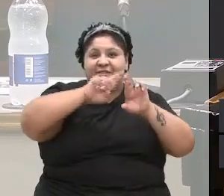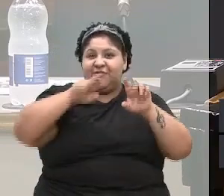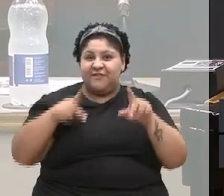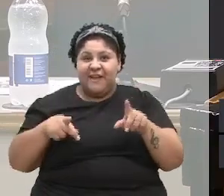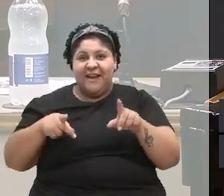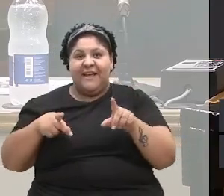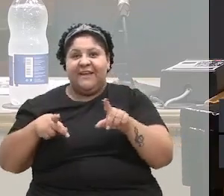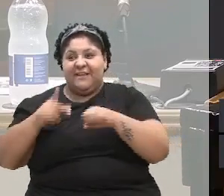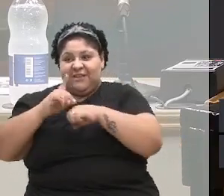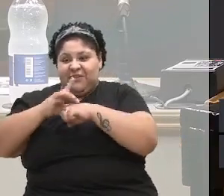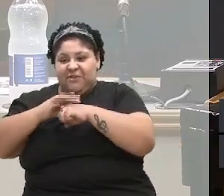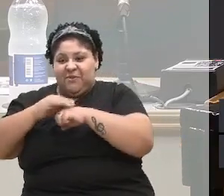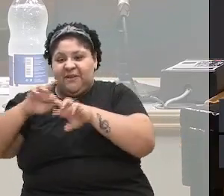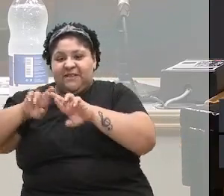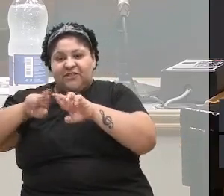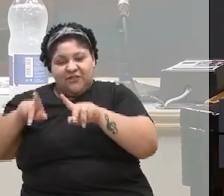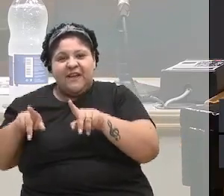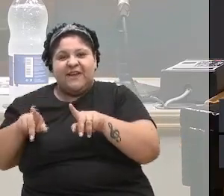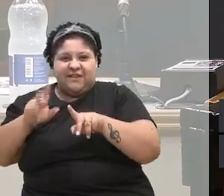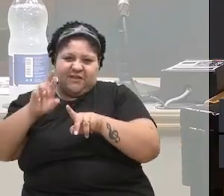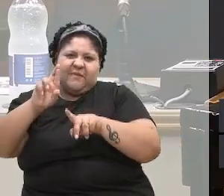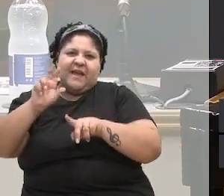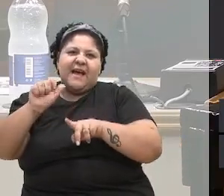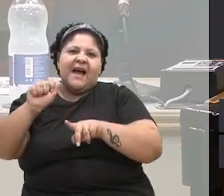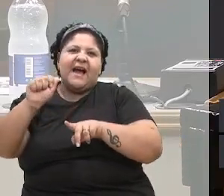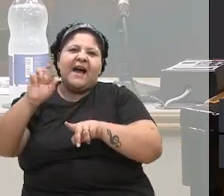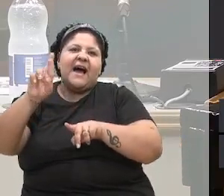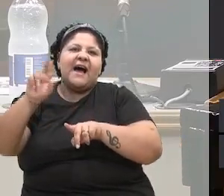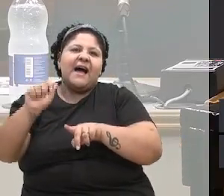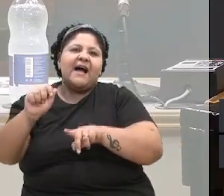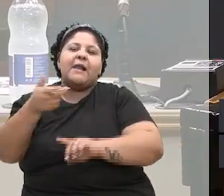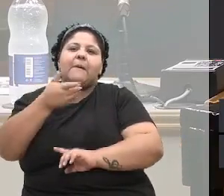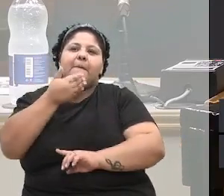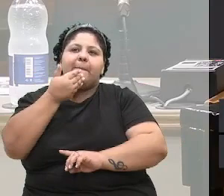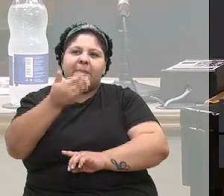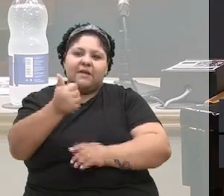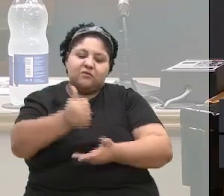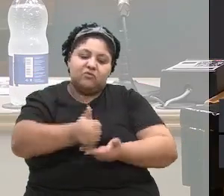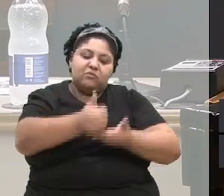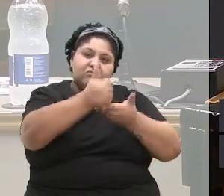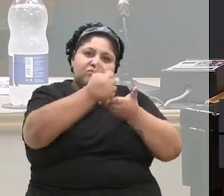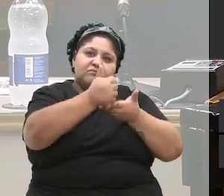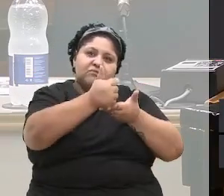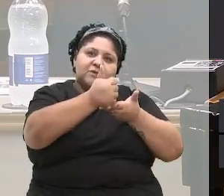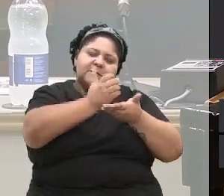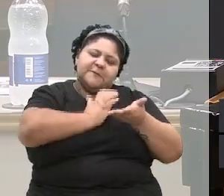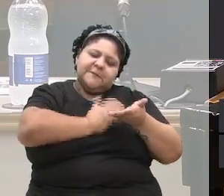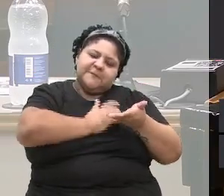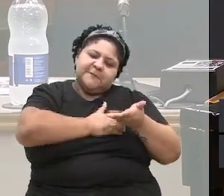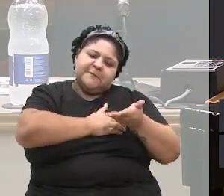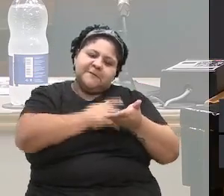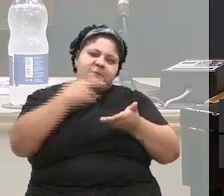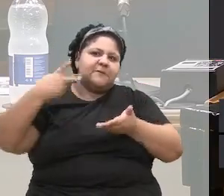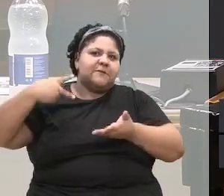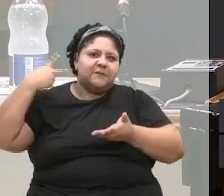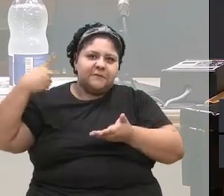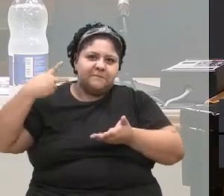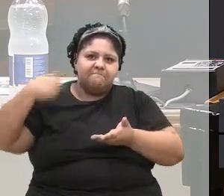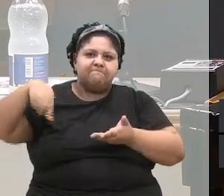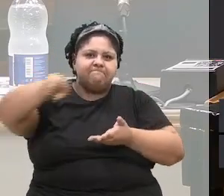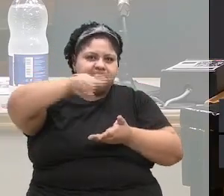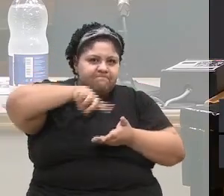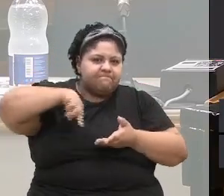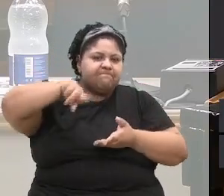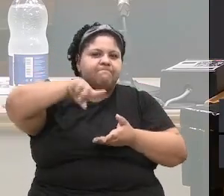muda bastante. Então, eu peço aqui um apoio de coração mesmo aos nobres pares para que a